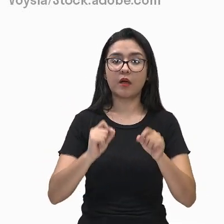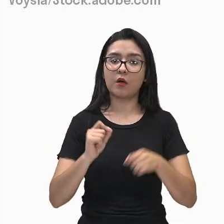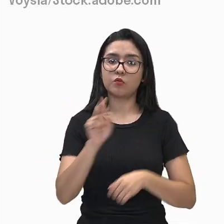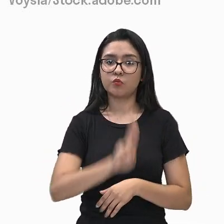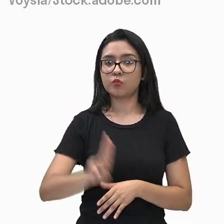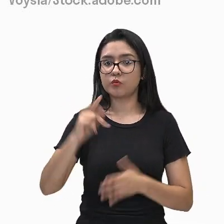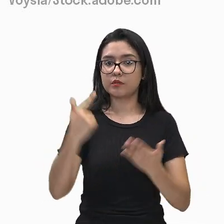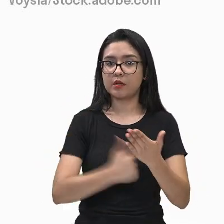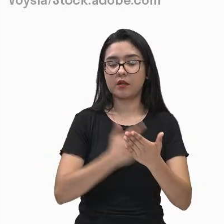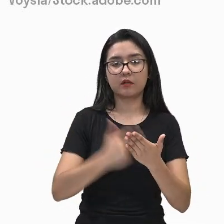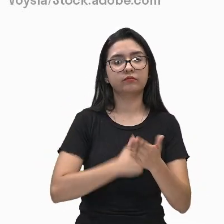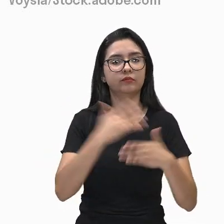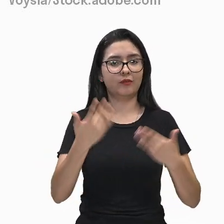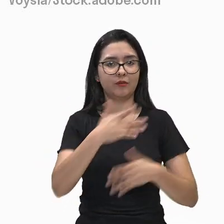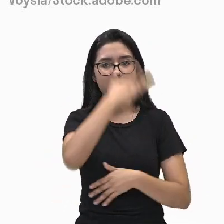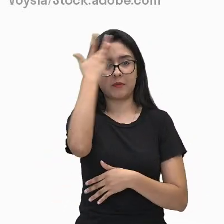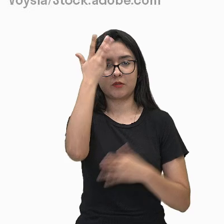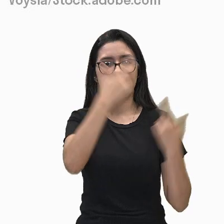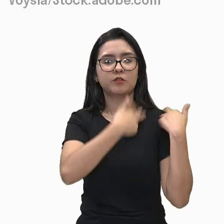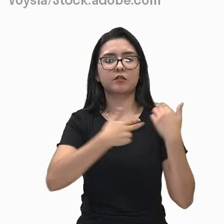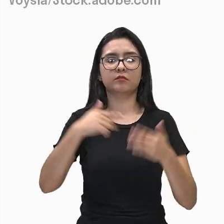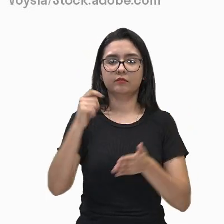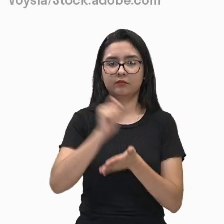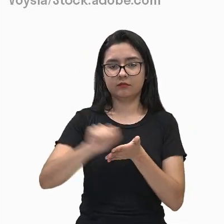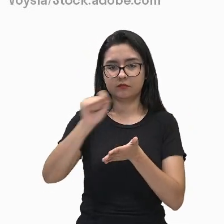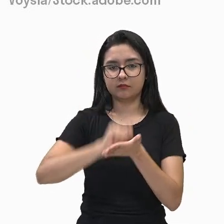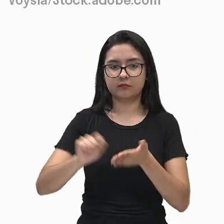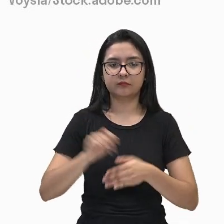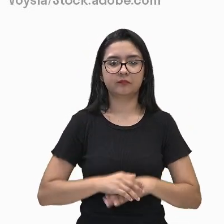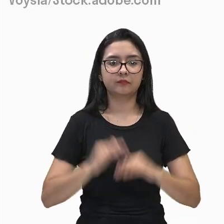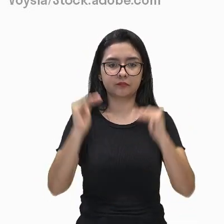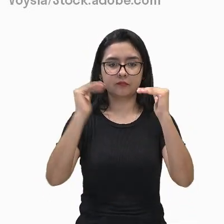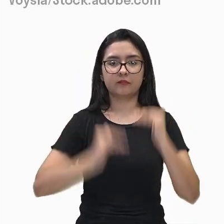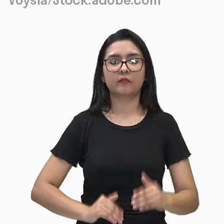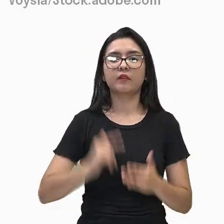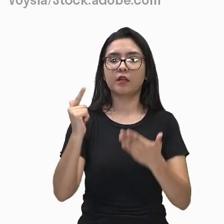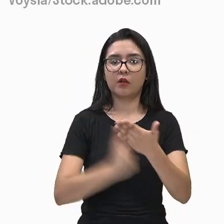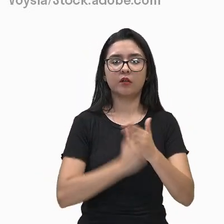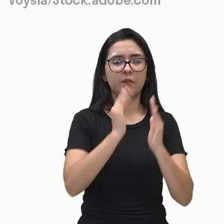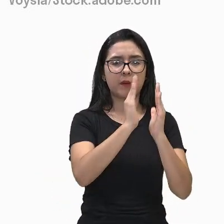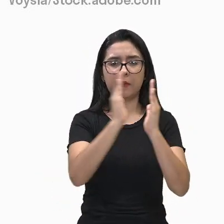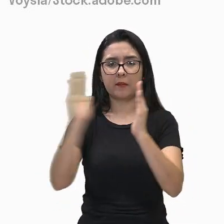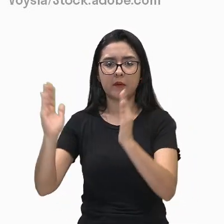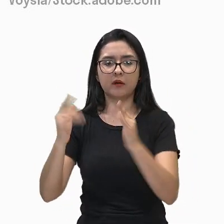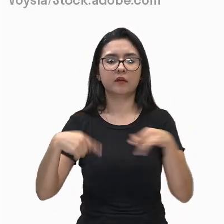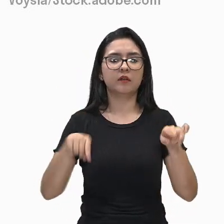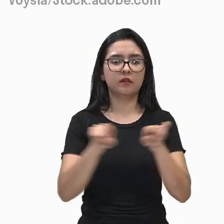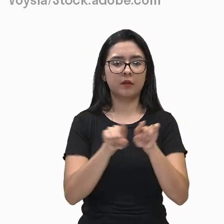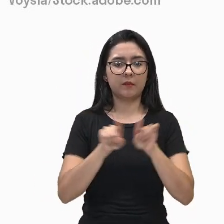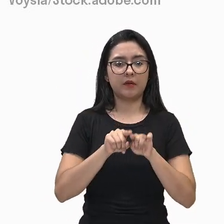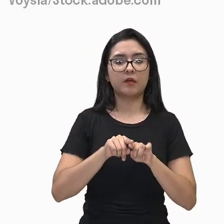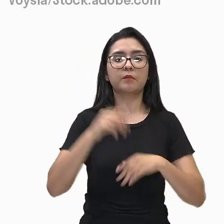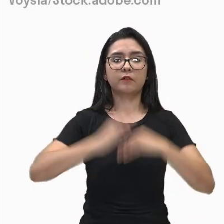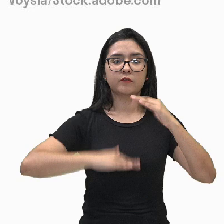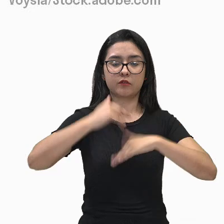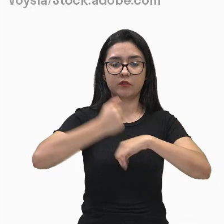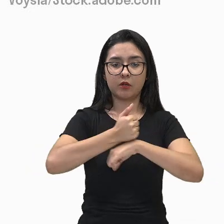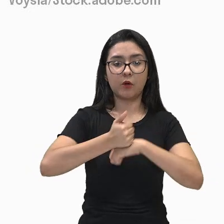Alguém vai escrever. Temos o bibliotecário, o professor, né? Temos